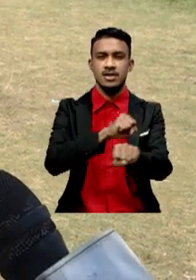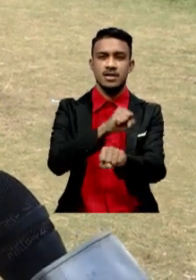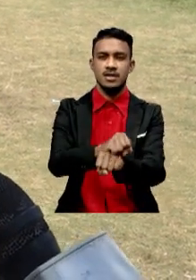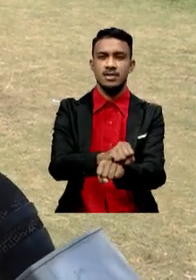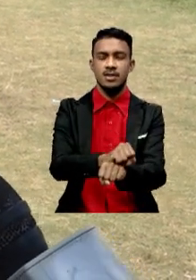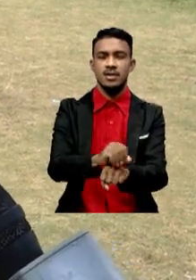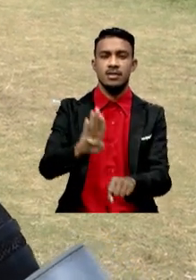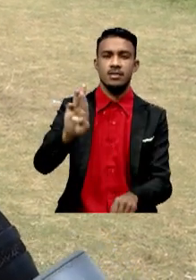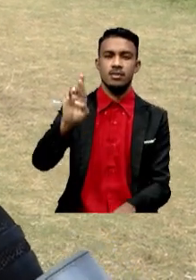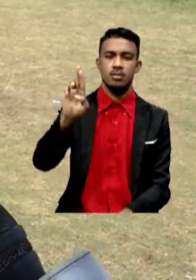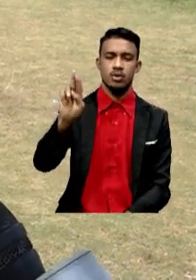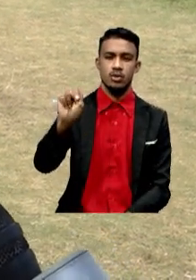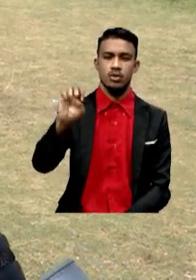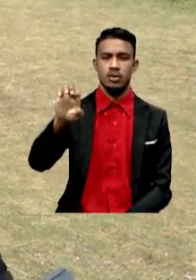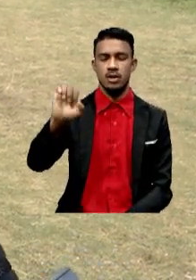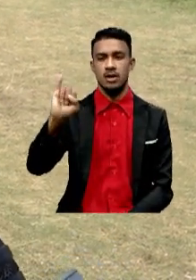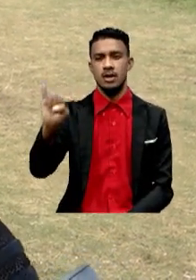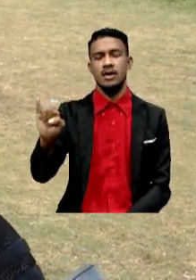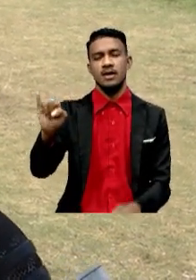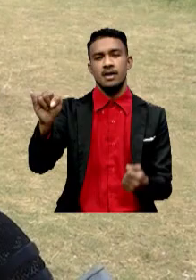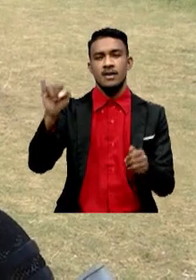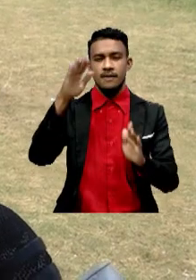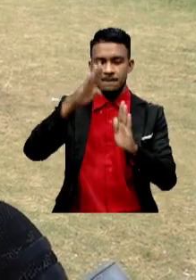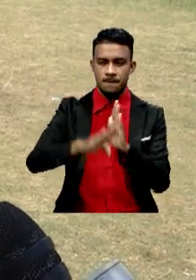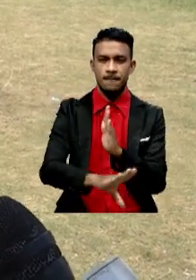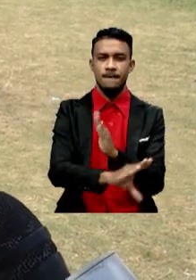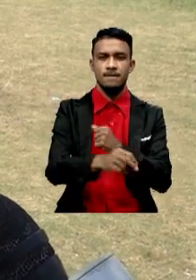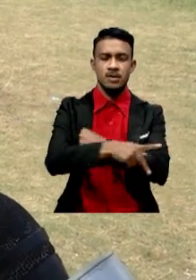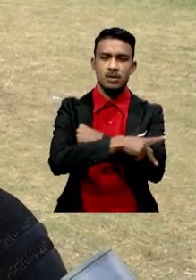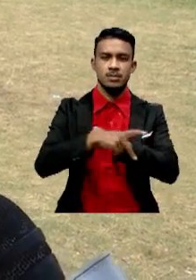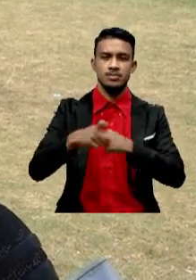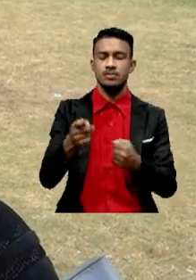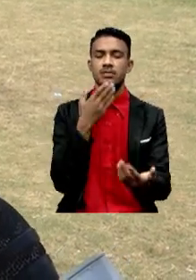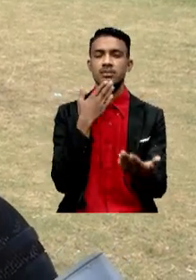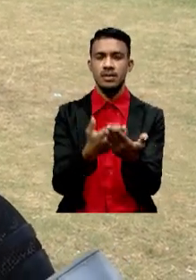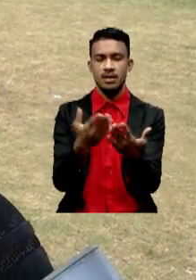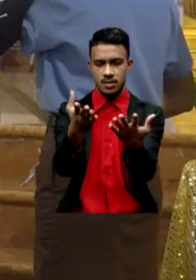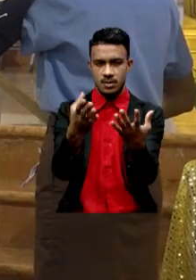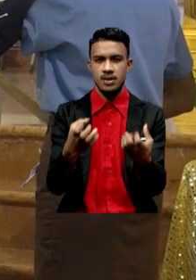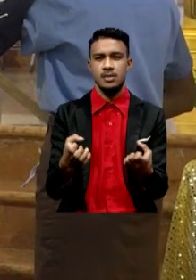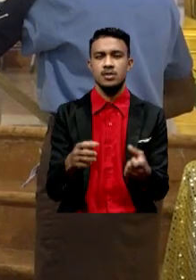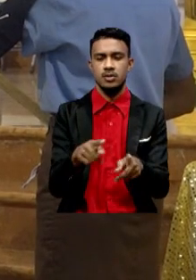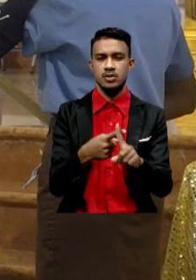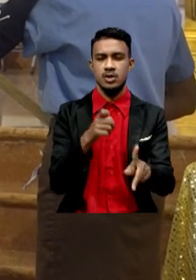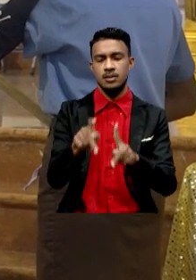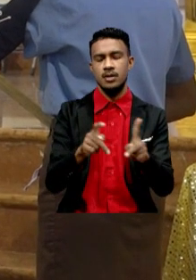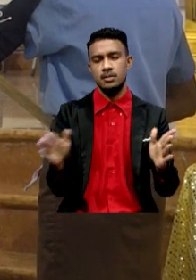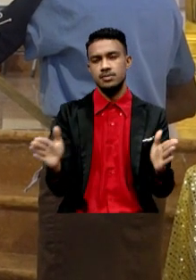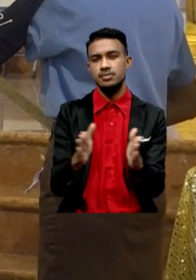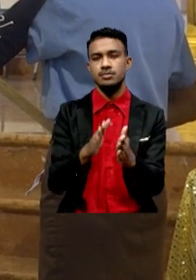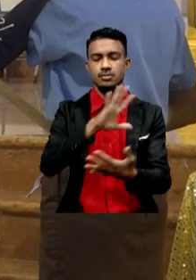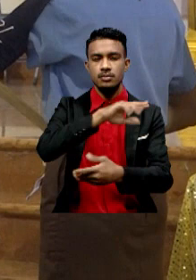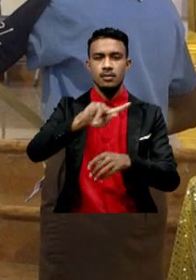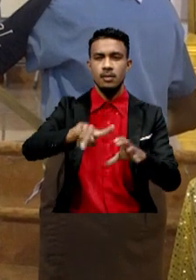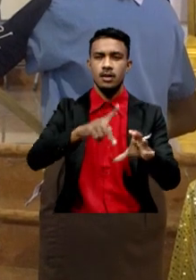Darussalam, a menos corrupção, benefícios, né? Tem que bar unir o povo daqui com a precisa de unir, né? Participa em missa